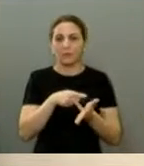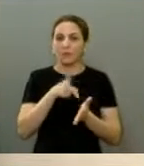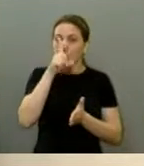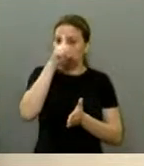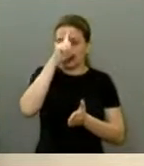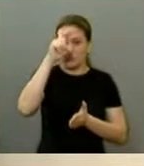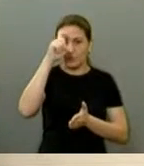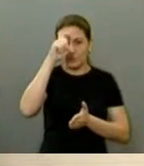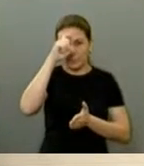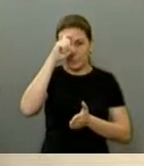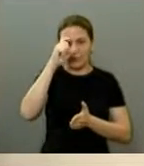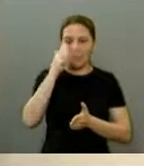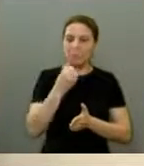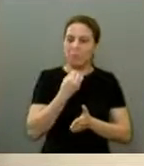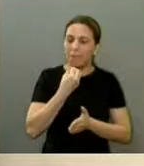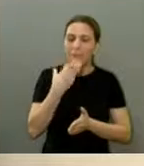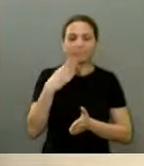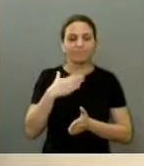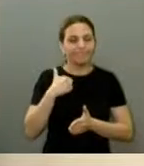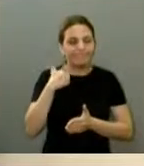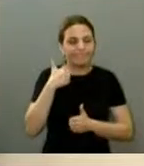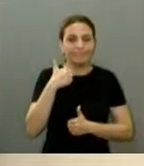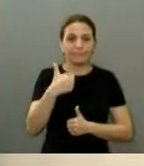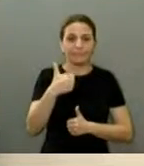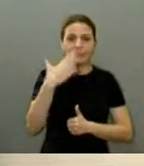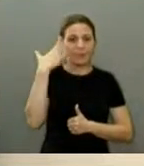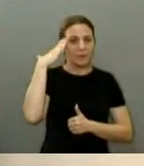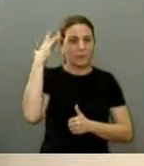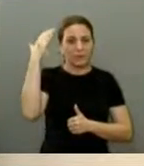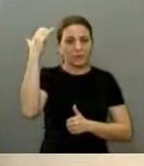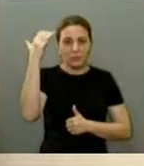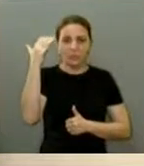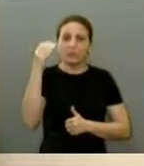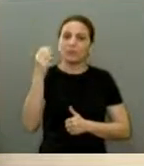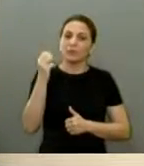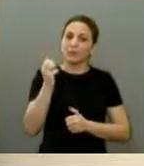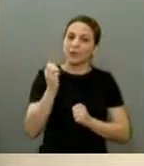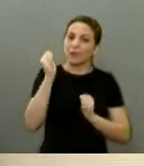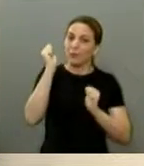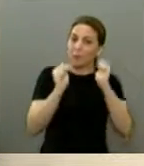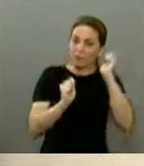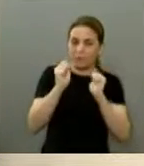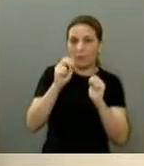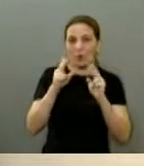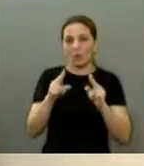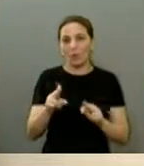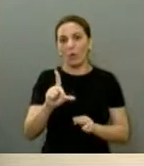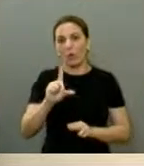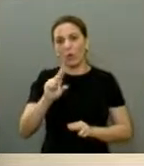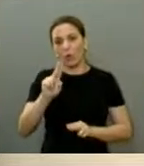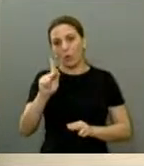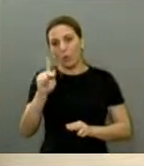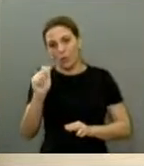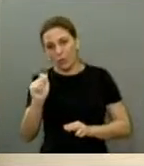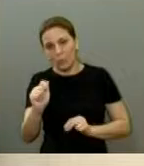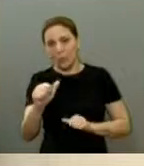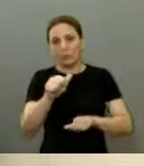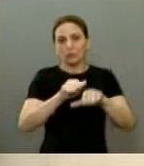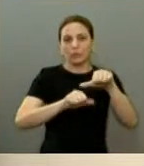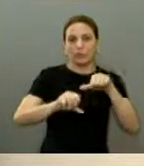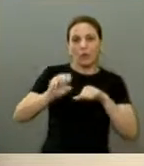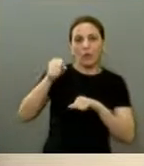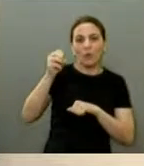tá, foi fantástico. Não é... Vocês imaginem uma fábrica que nem a Lupo trocar 80% dos